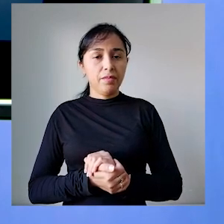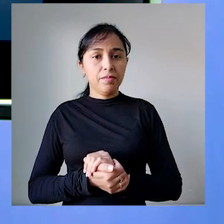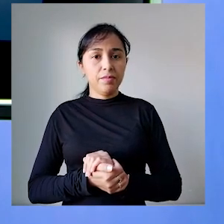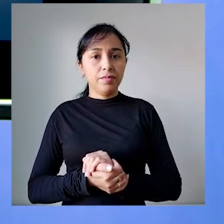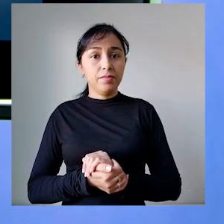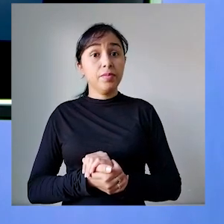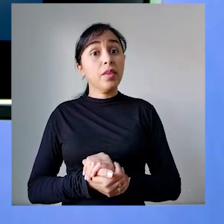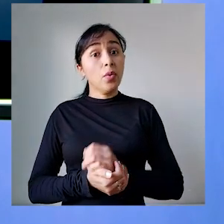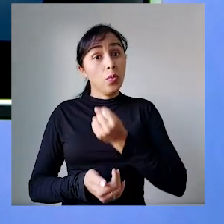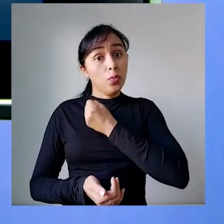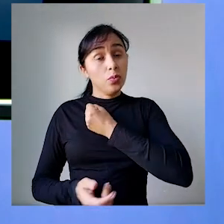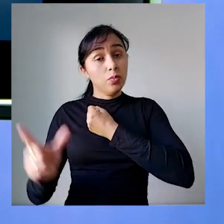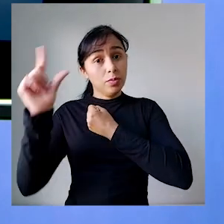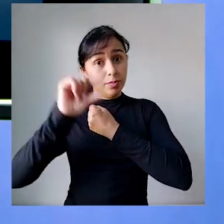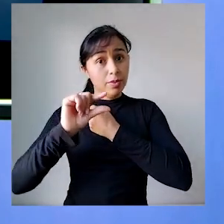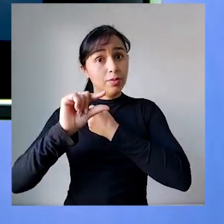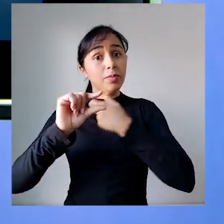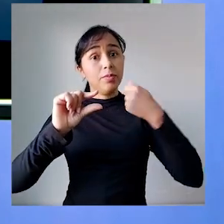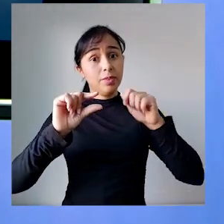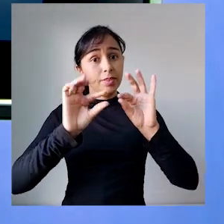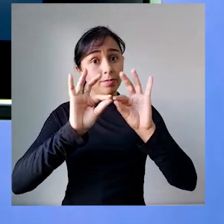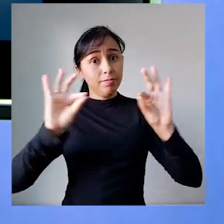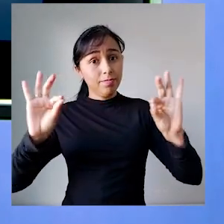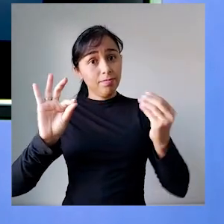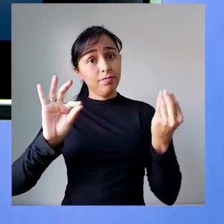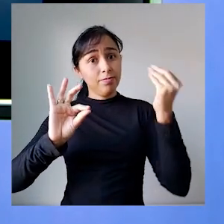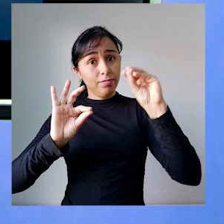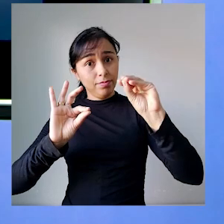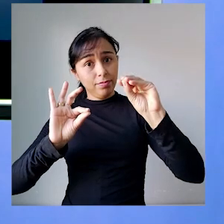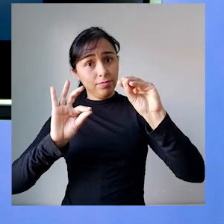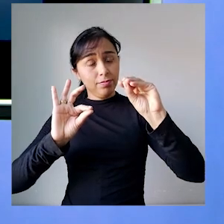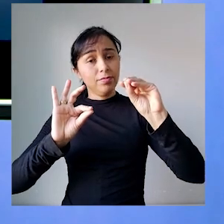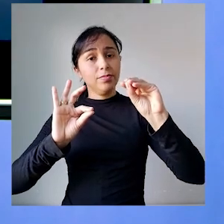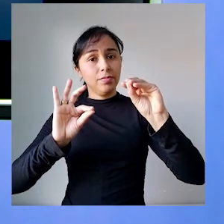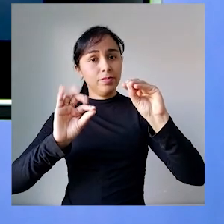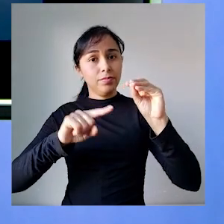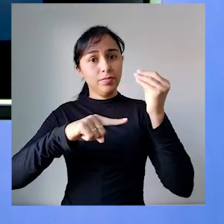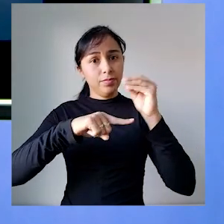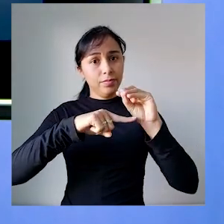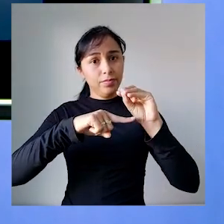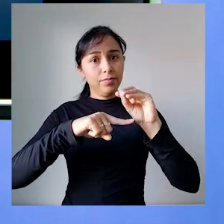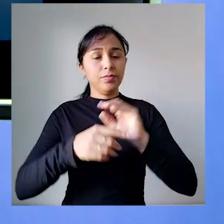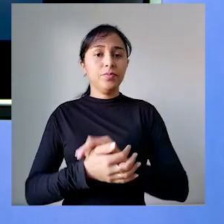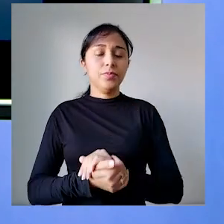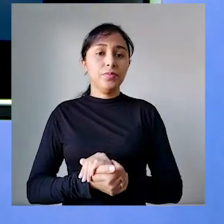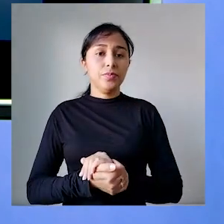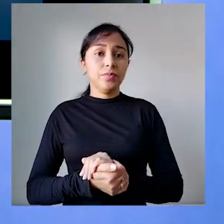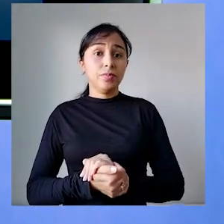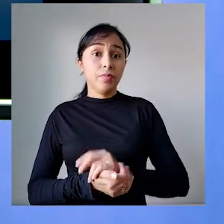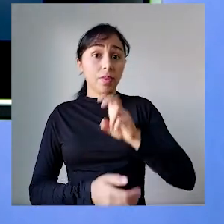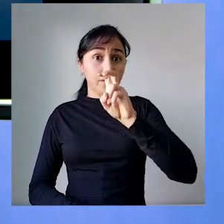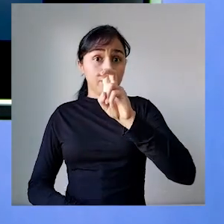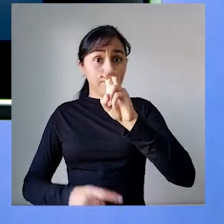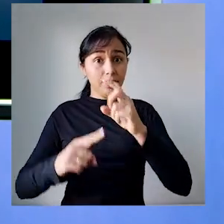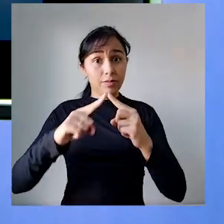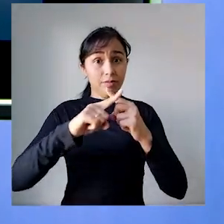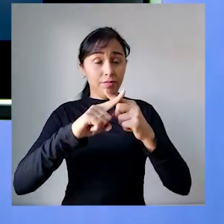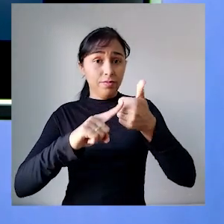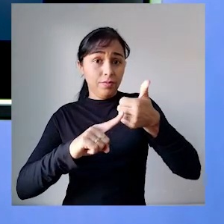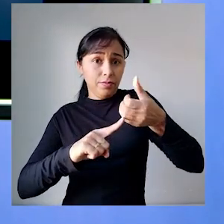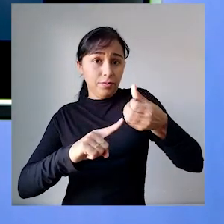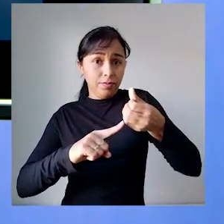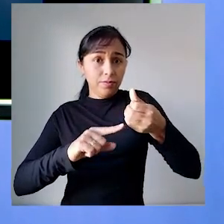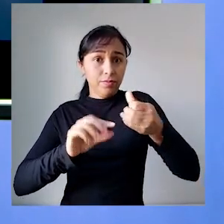isso, o menor dos números aqui tem que ir para a parte de cima, beleza? Então, vamos lá. 5 vezes